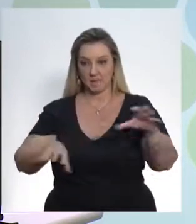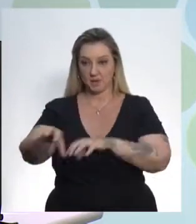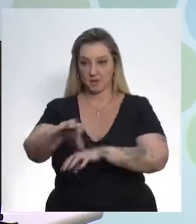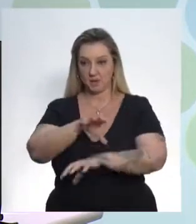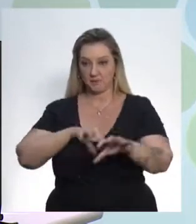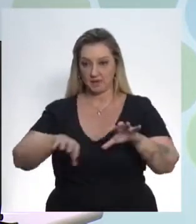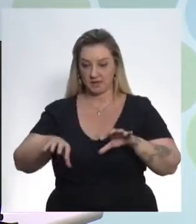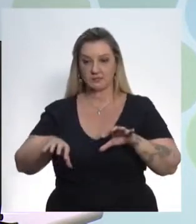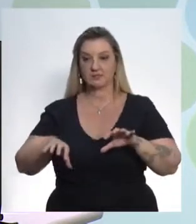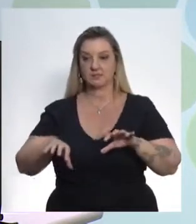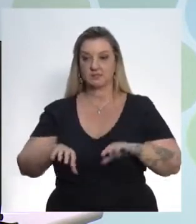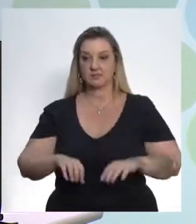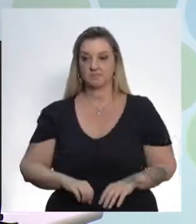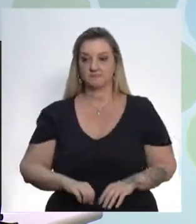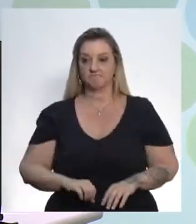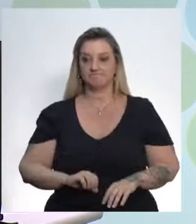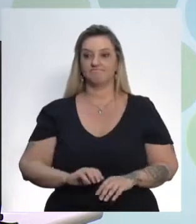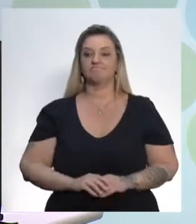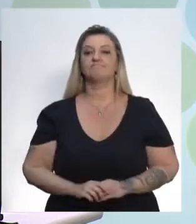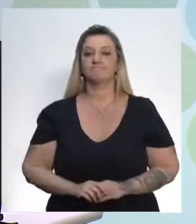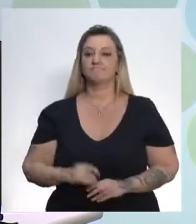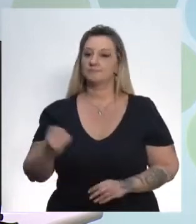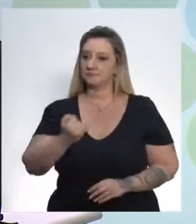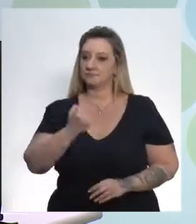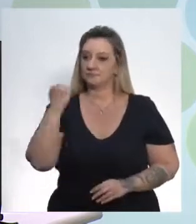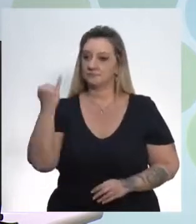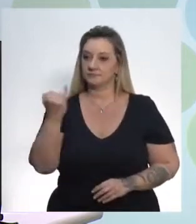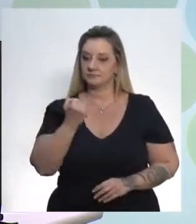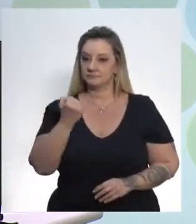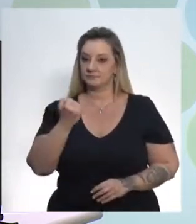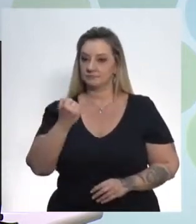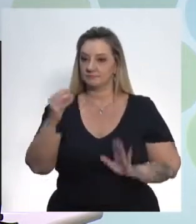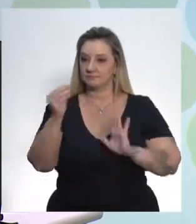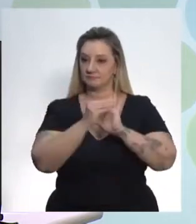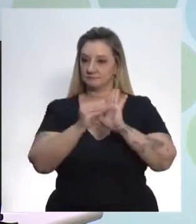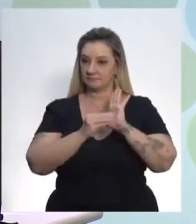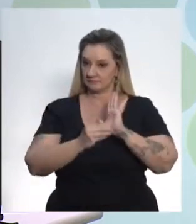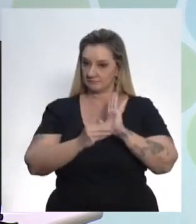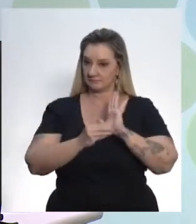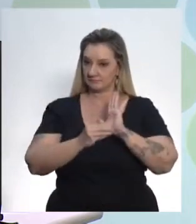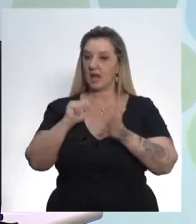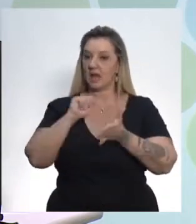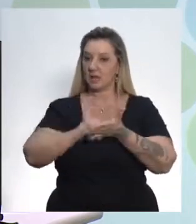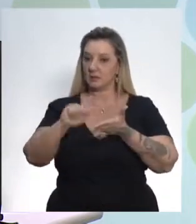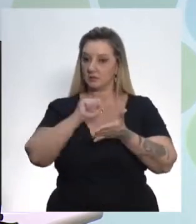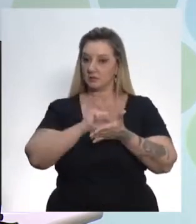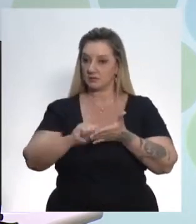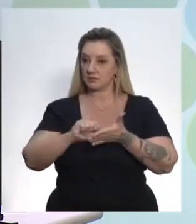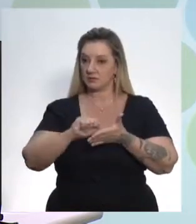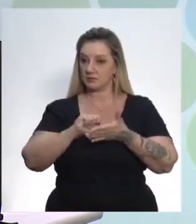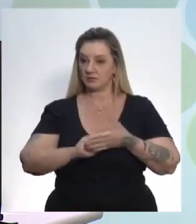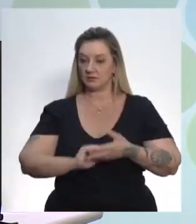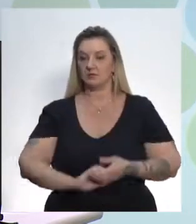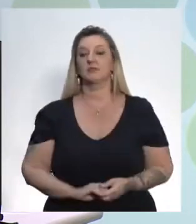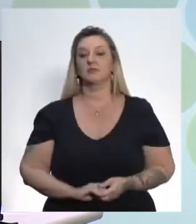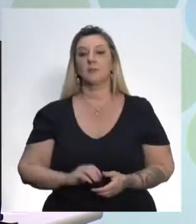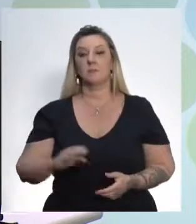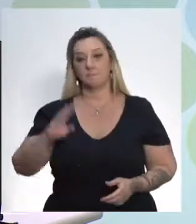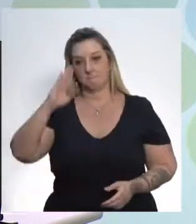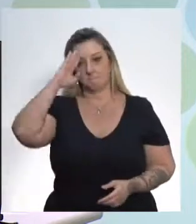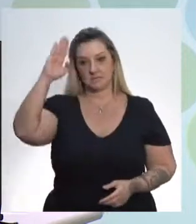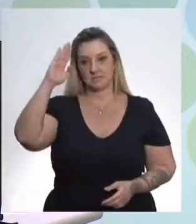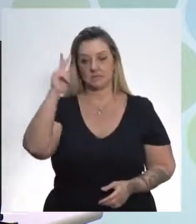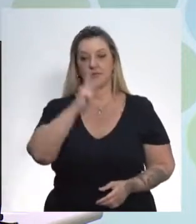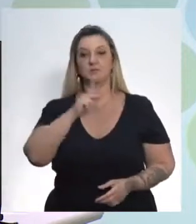e da biodiversidade, é importante a gente fazer alguns registros, né, algumas anotações, principalmente os professores